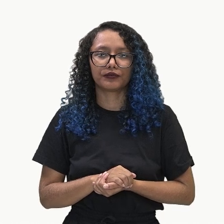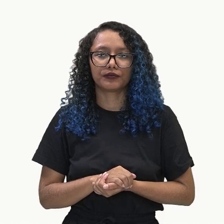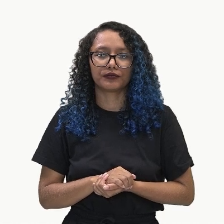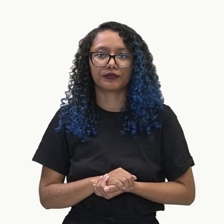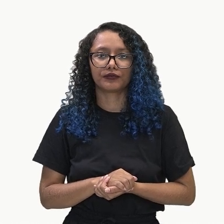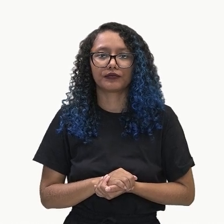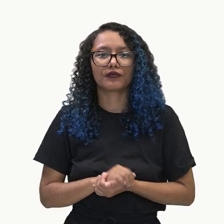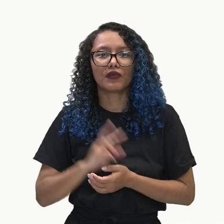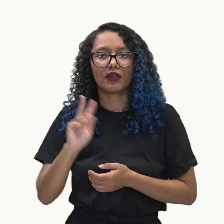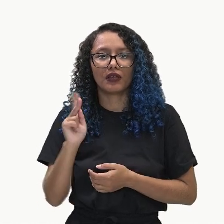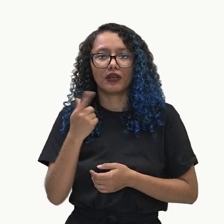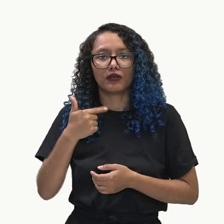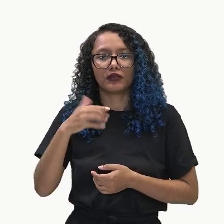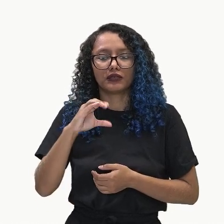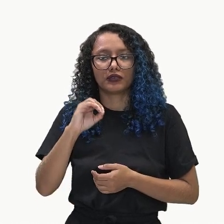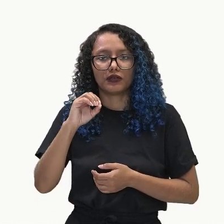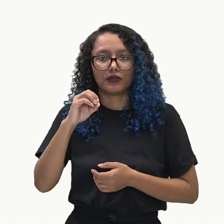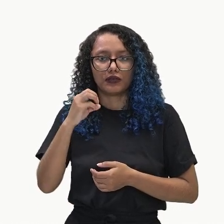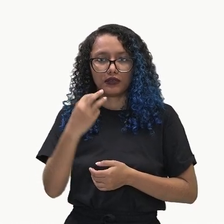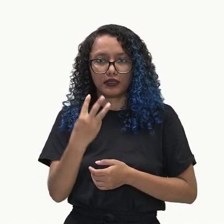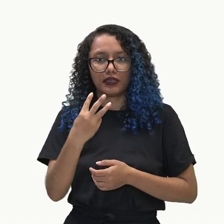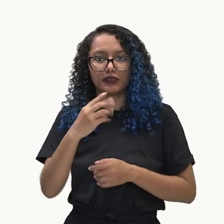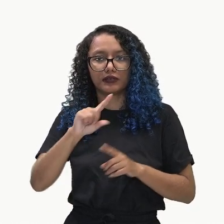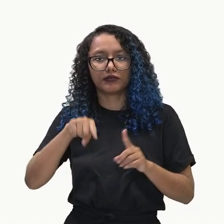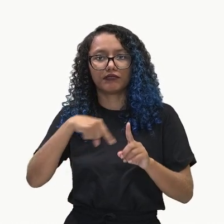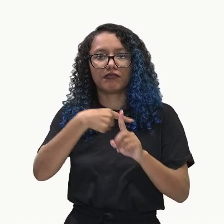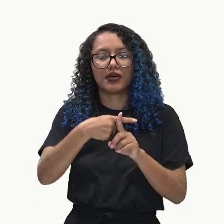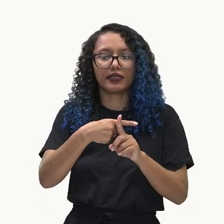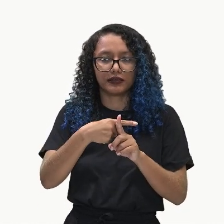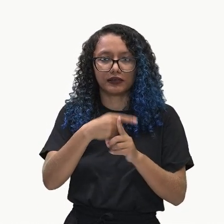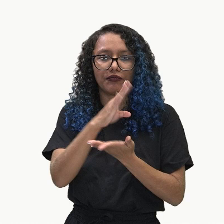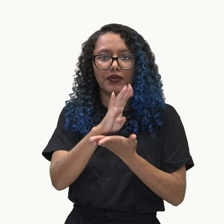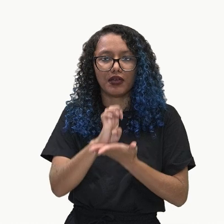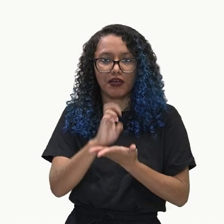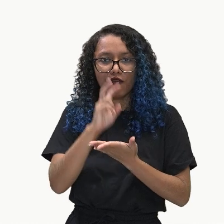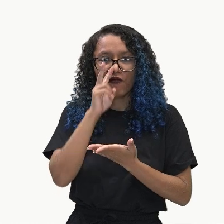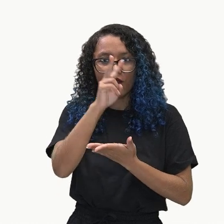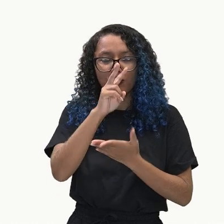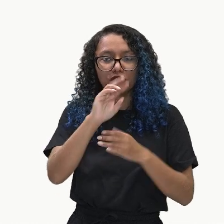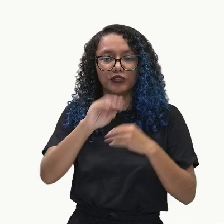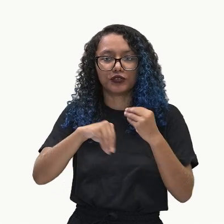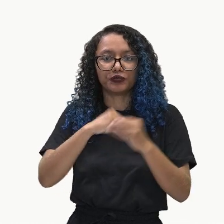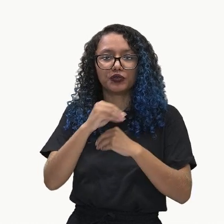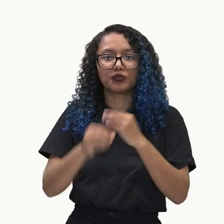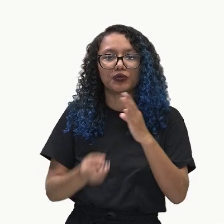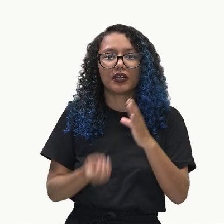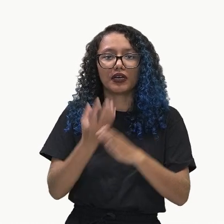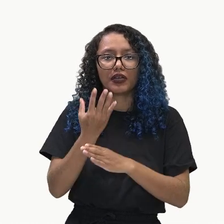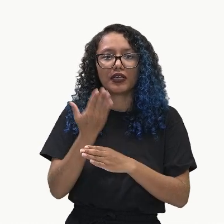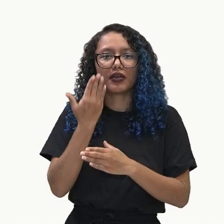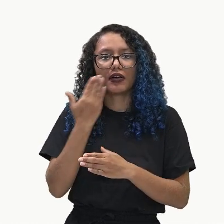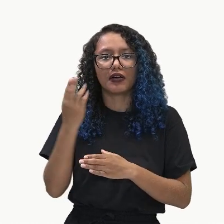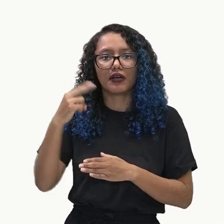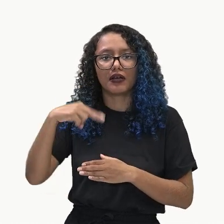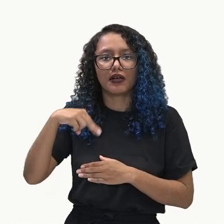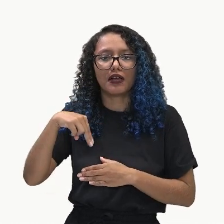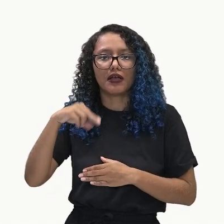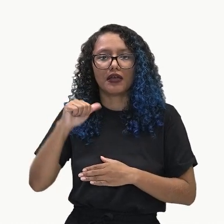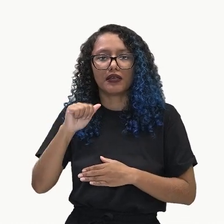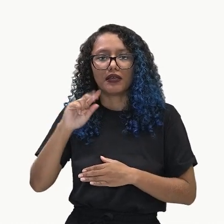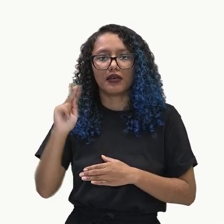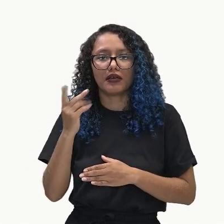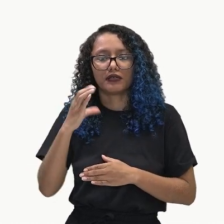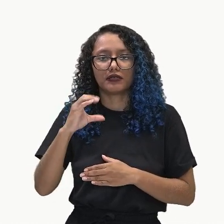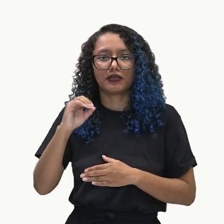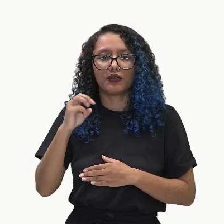ácido forte reagindo com a base forte, dando um sal básico, correto?